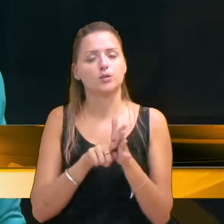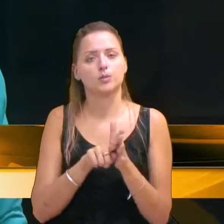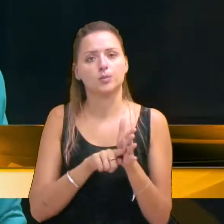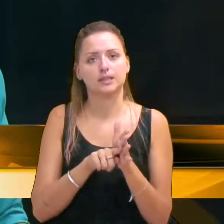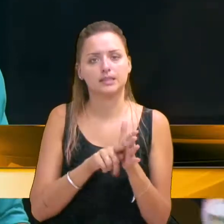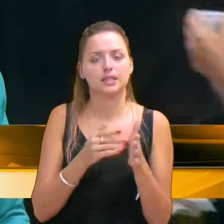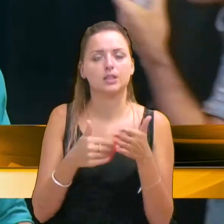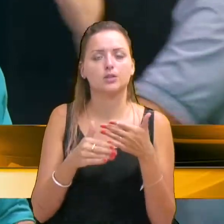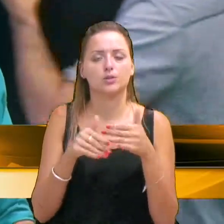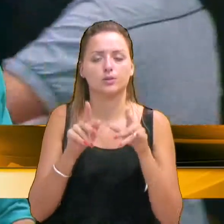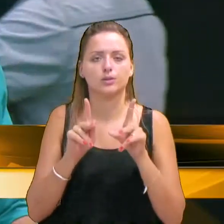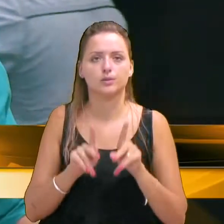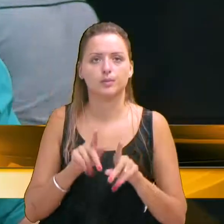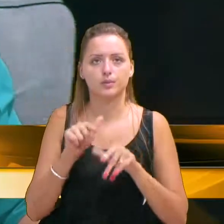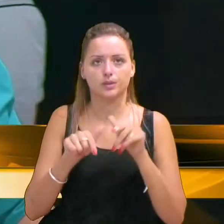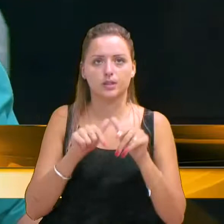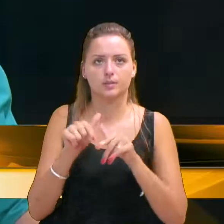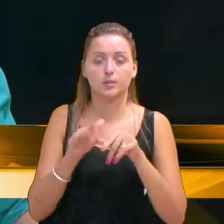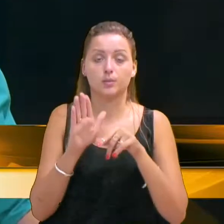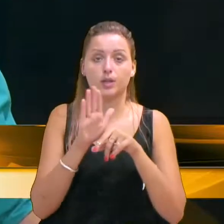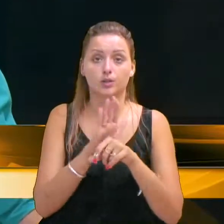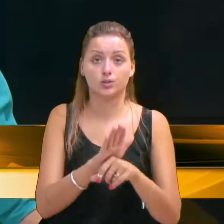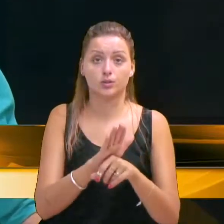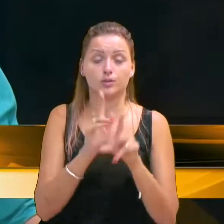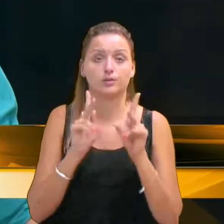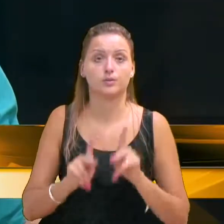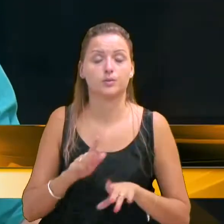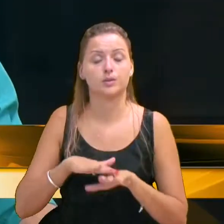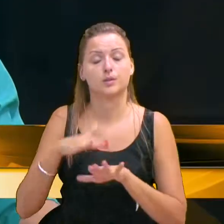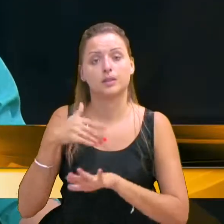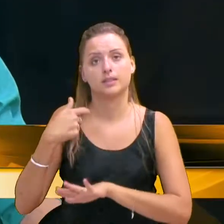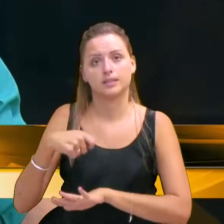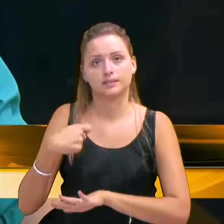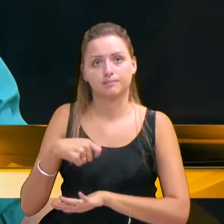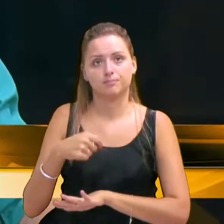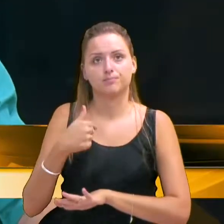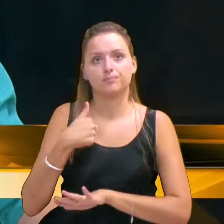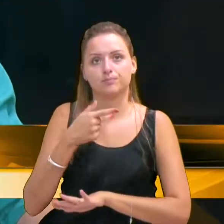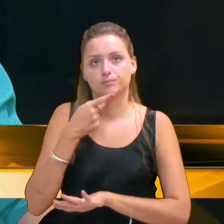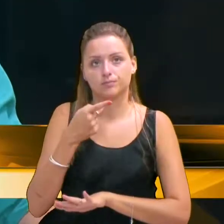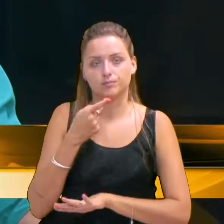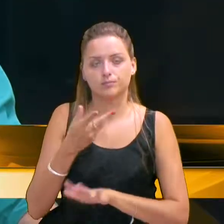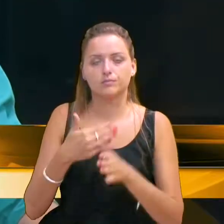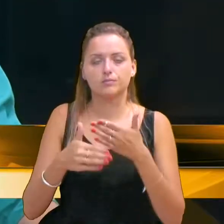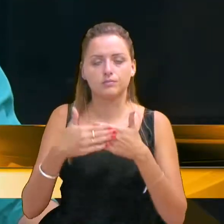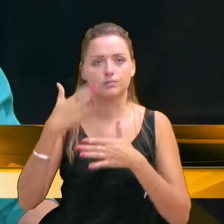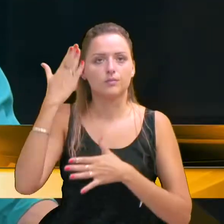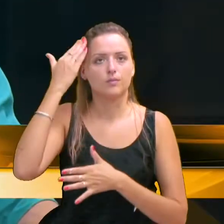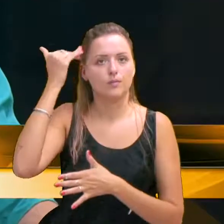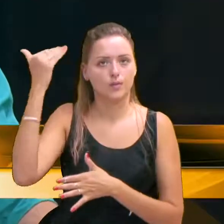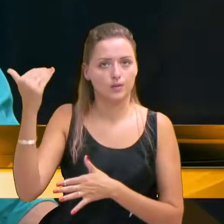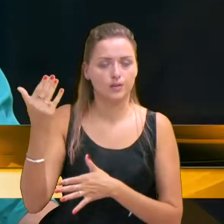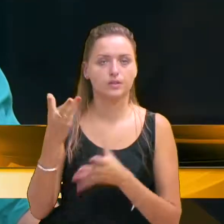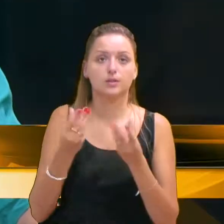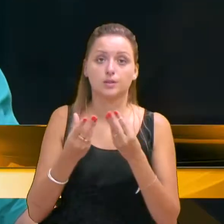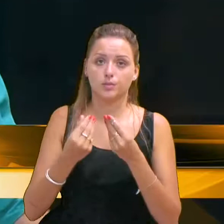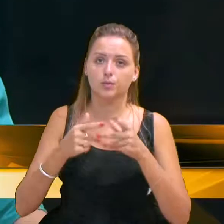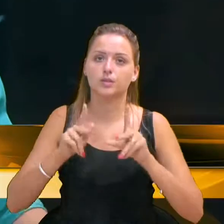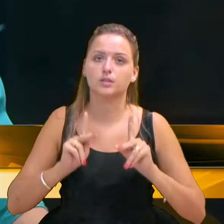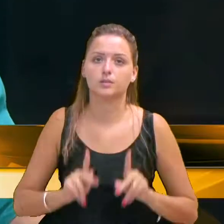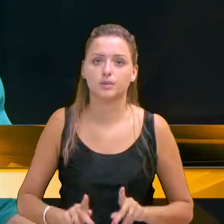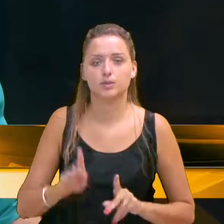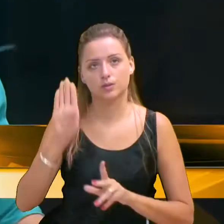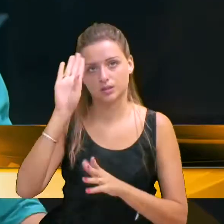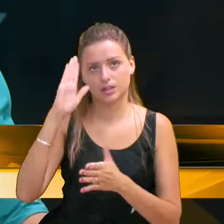estão trabalhando de fato para ajudar quem mais precisa. Então deixo aqui registrado e desejo para eles sucesso e que muitas pessoas